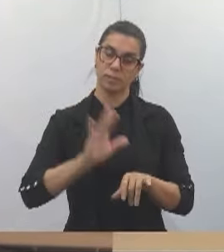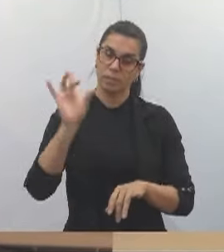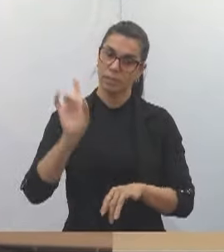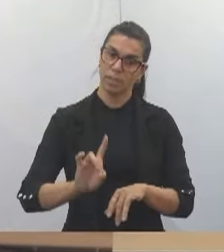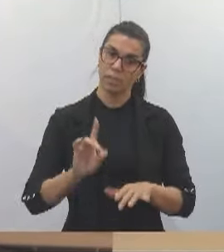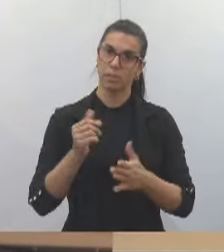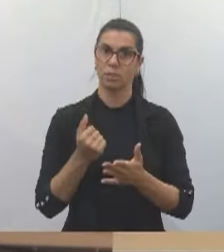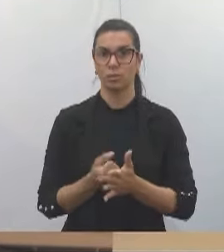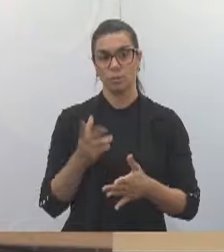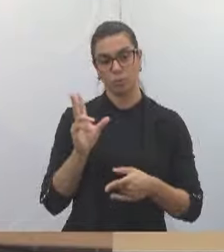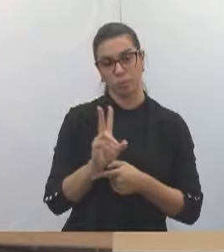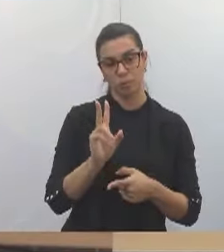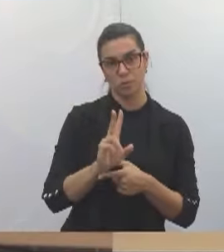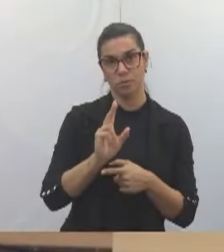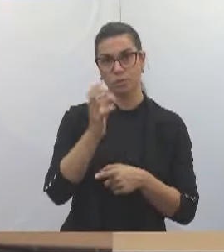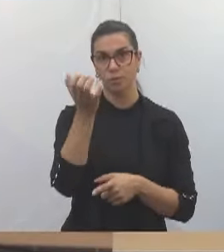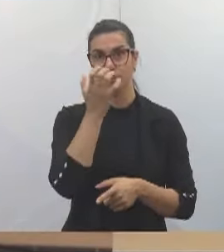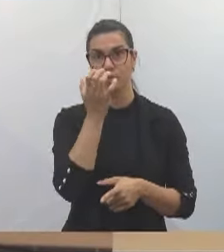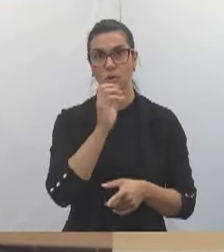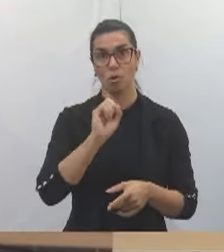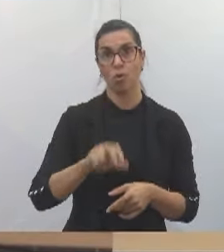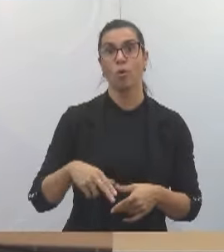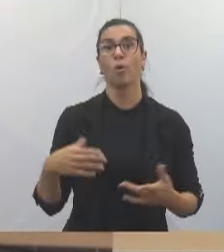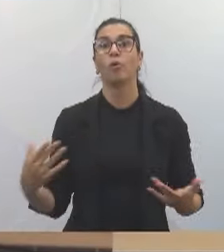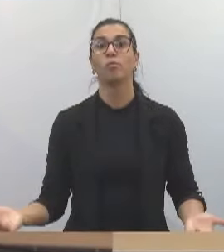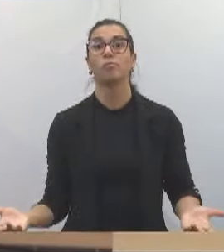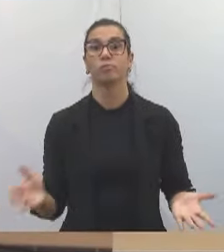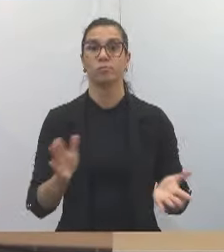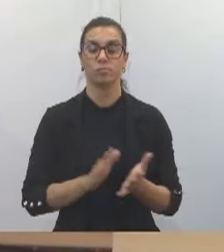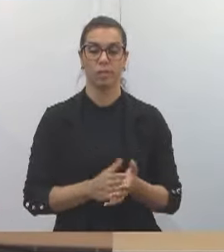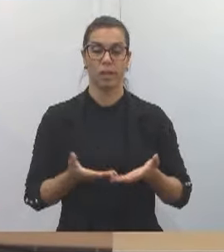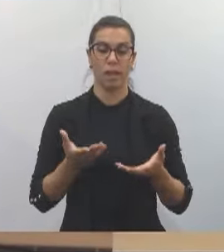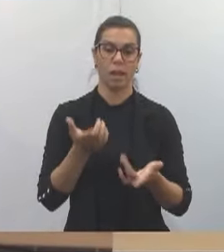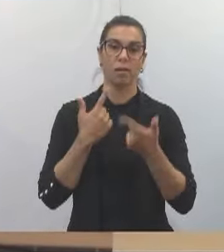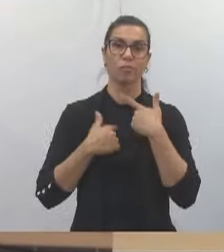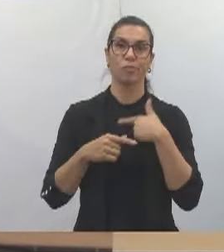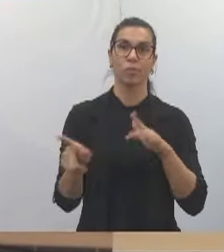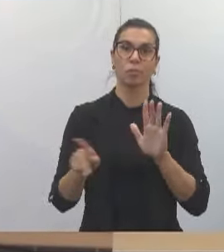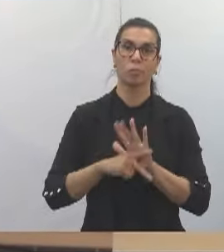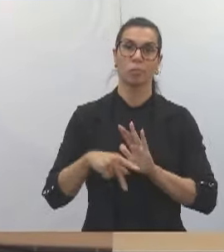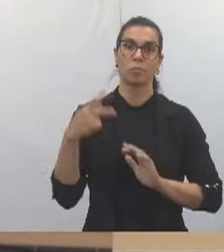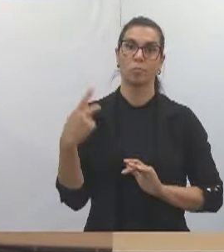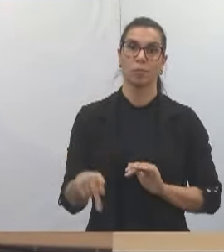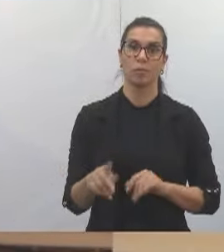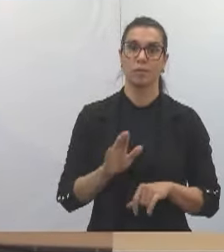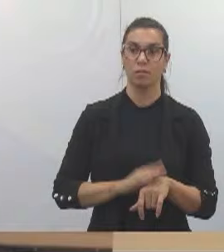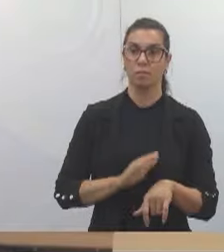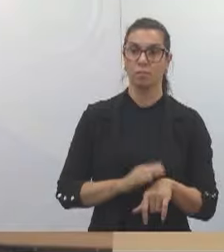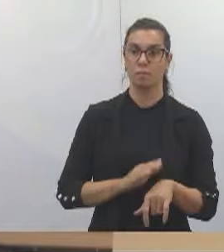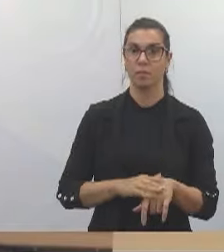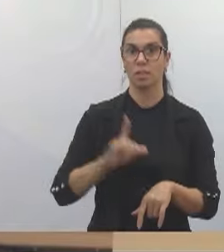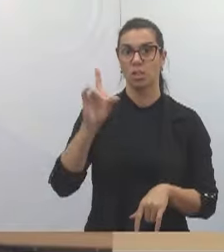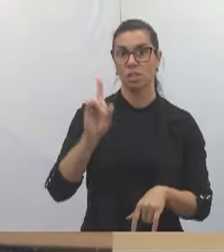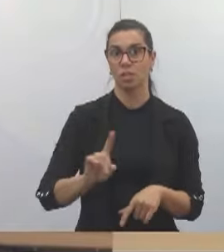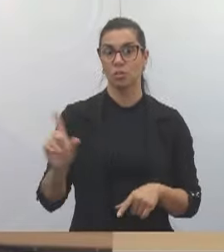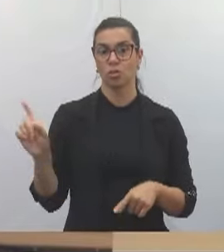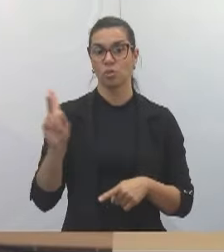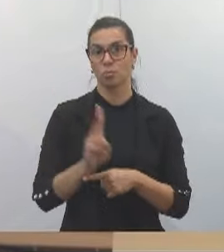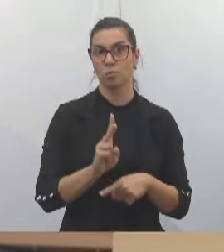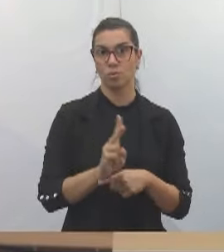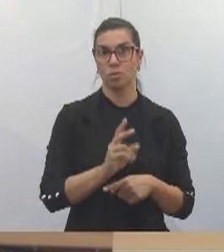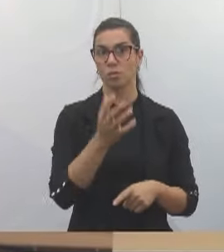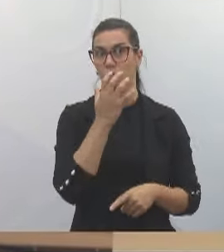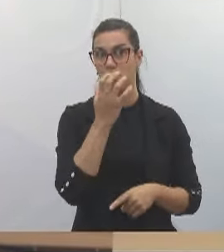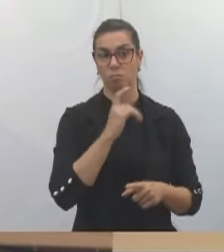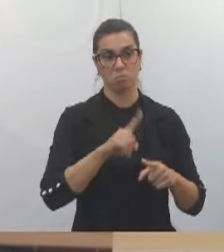de proteção aos animais. Ou seja, eles fazem o que eles querem da forma que eles querem. Não é? Para ter uma diretoria de proteção aos animais aqui que